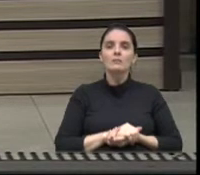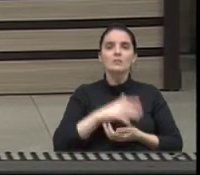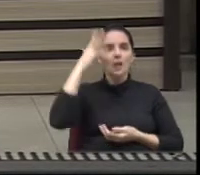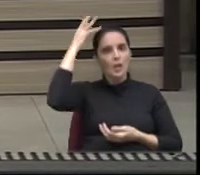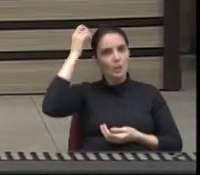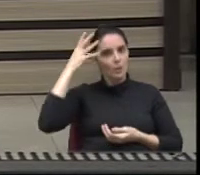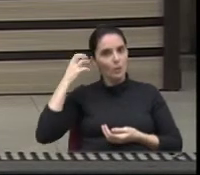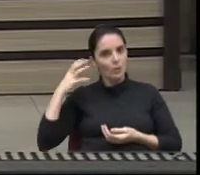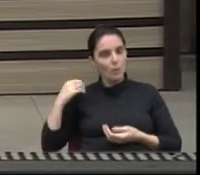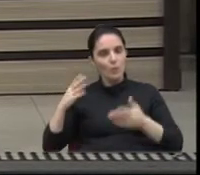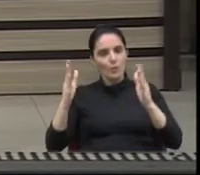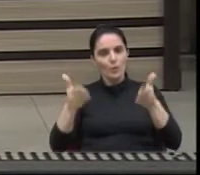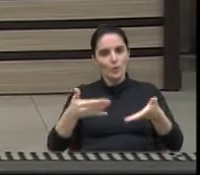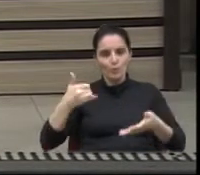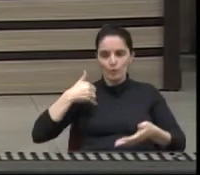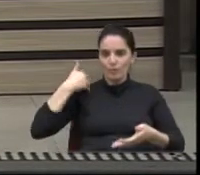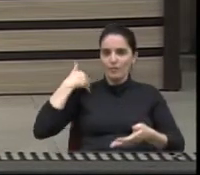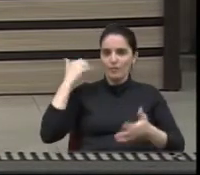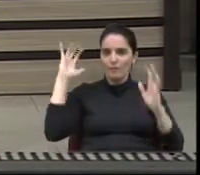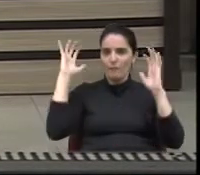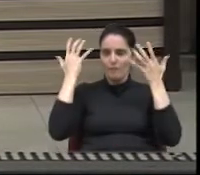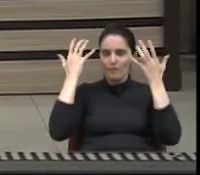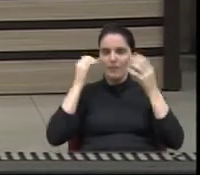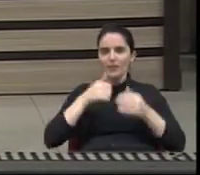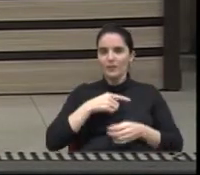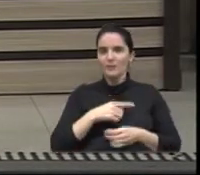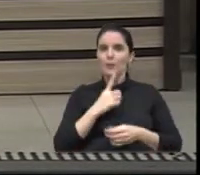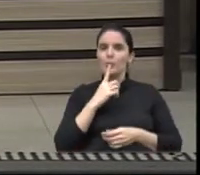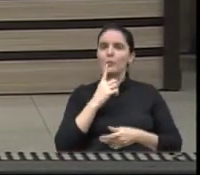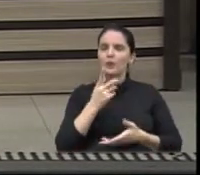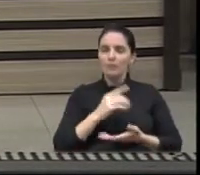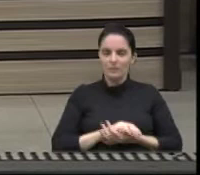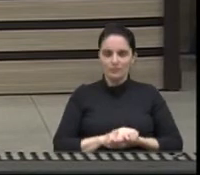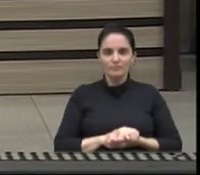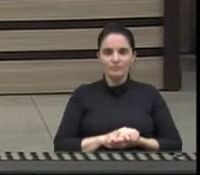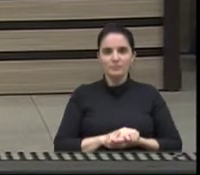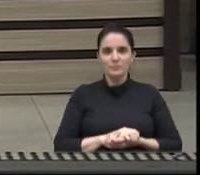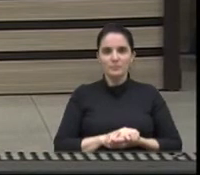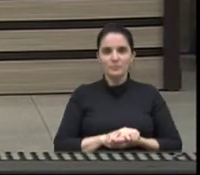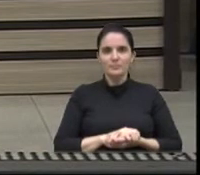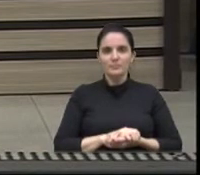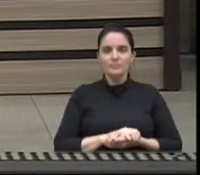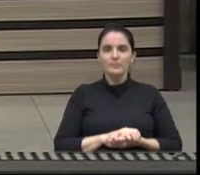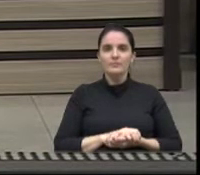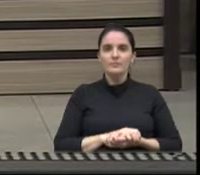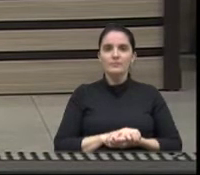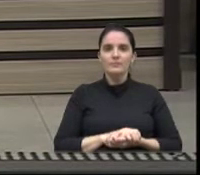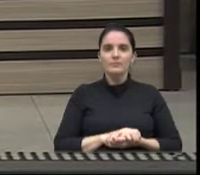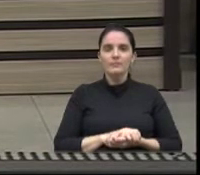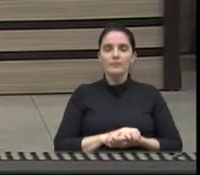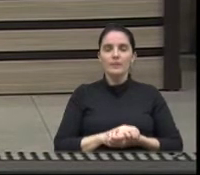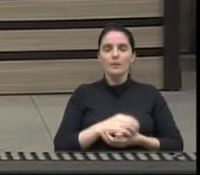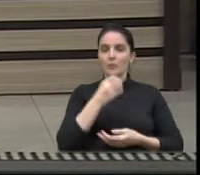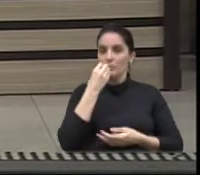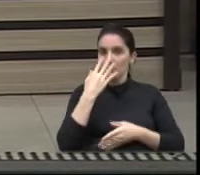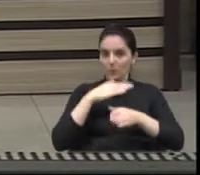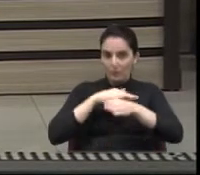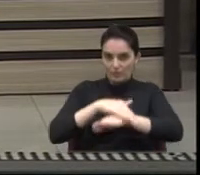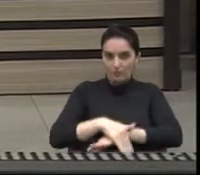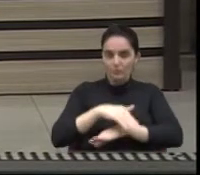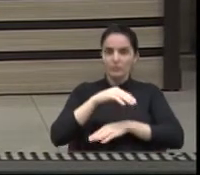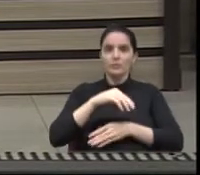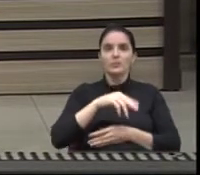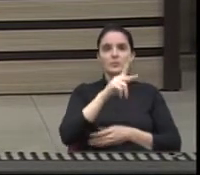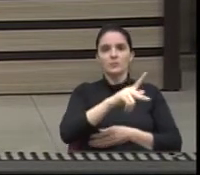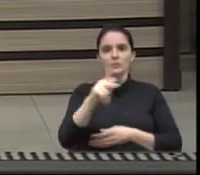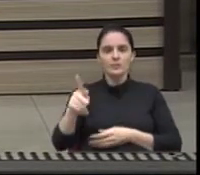Lubogo. Boa noite, senhor presidente, vereadoras, vereadores, público presente e demais